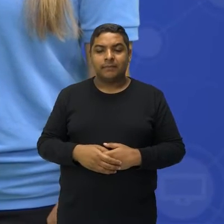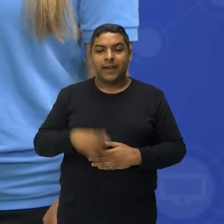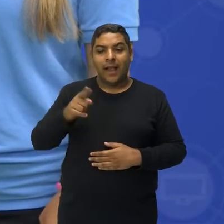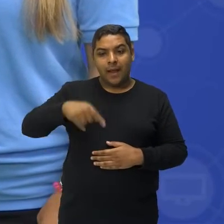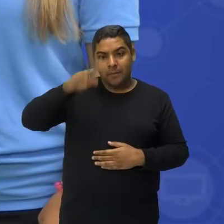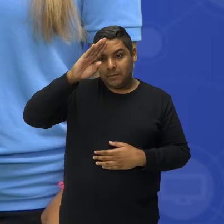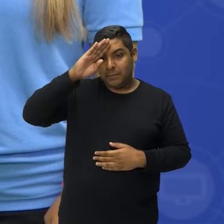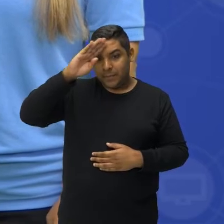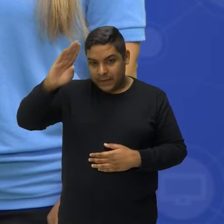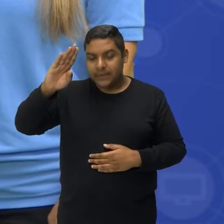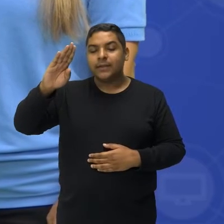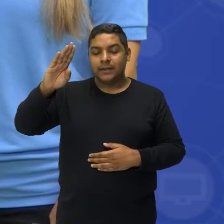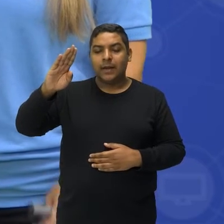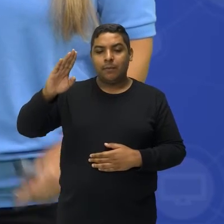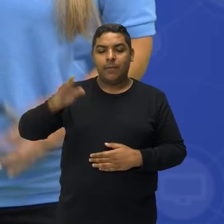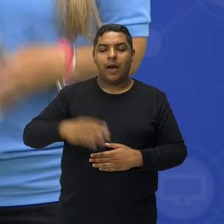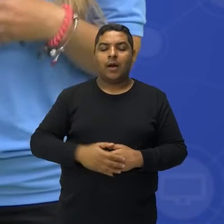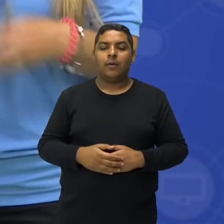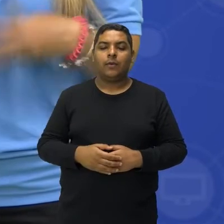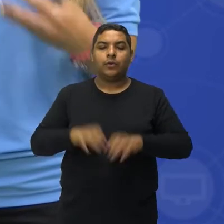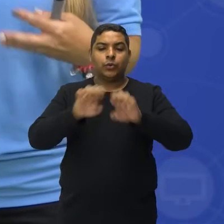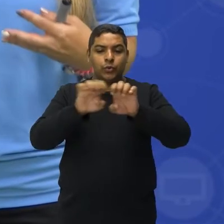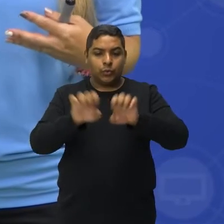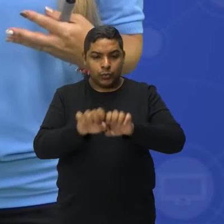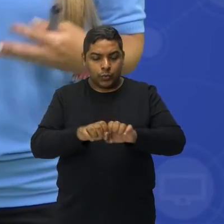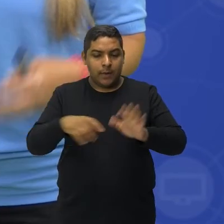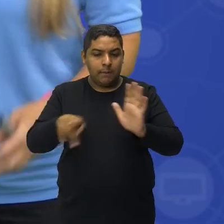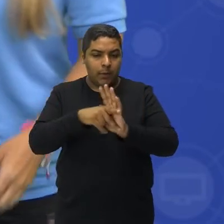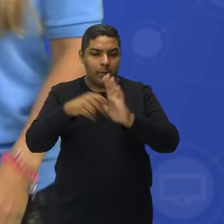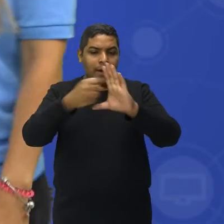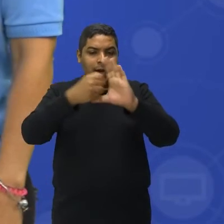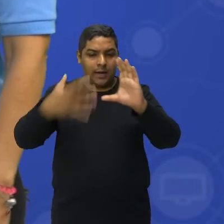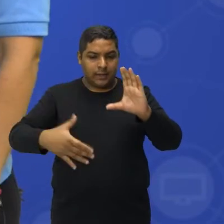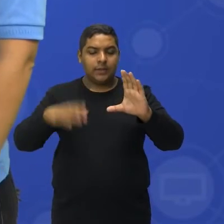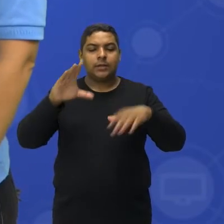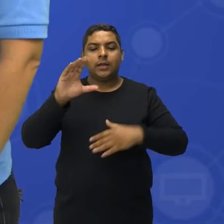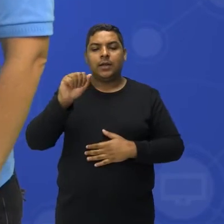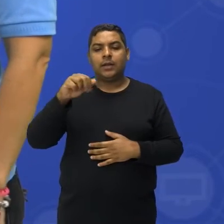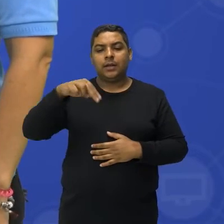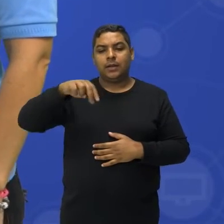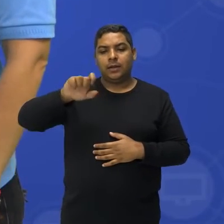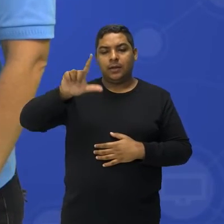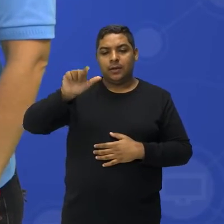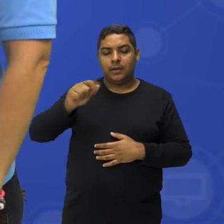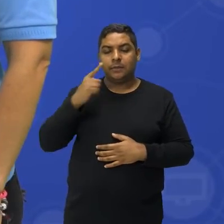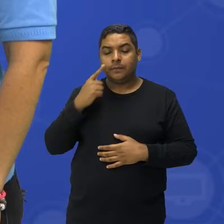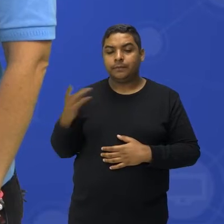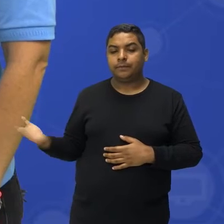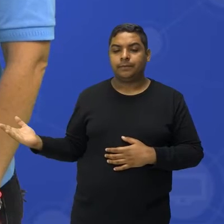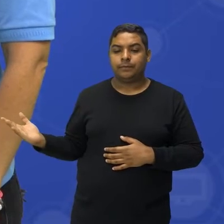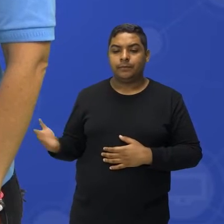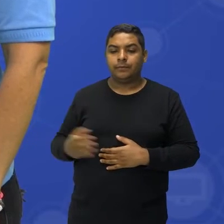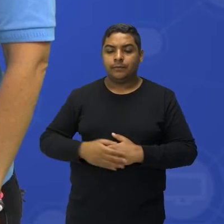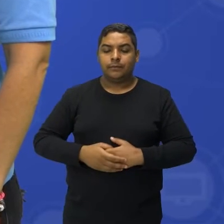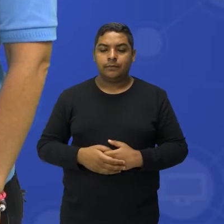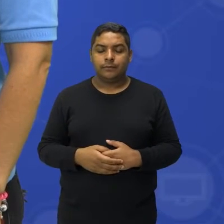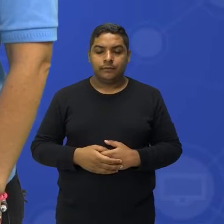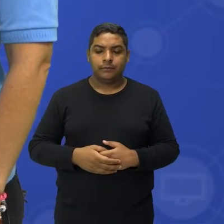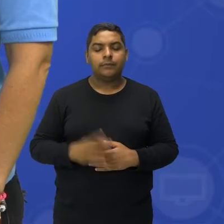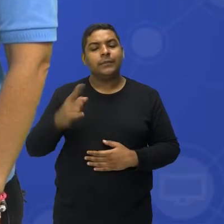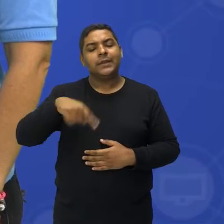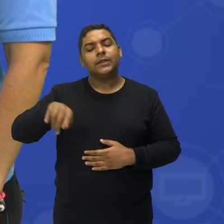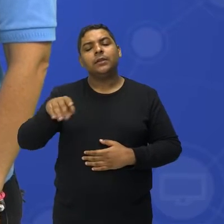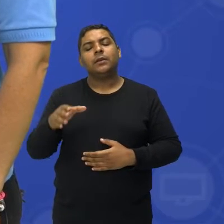principal componente, vamos dizer assim, que dá as características para a canela. Como, se você observar, a carbonila está